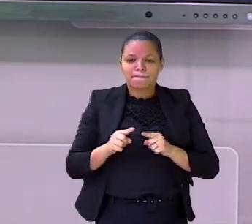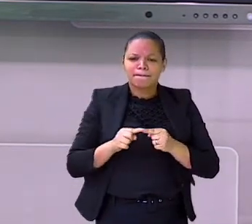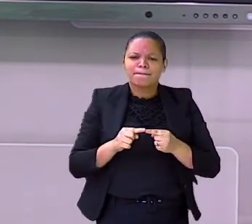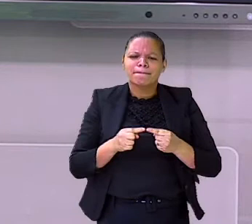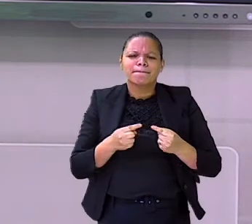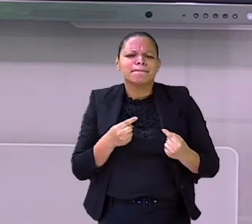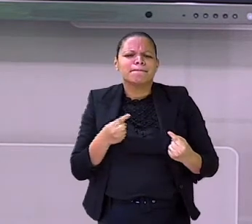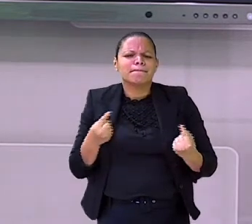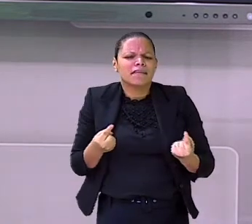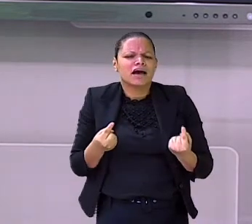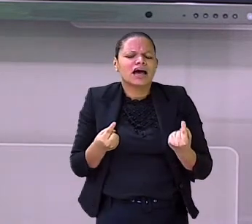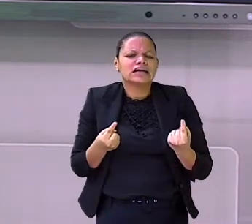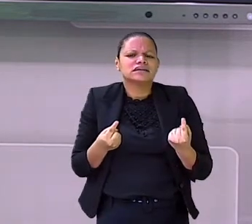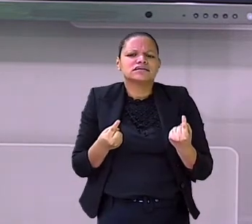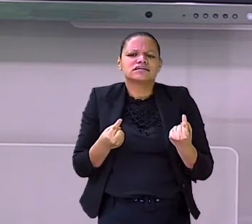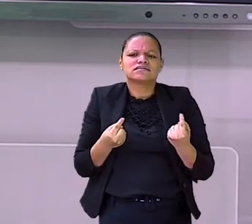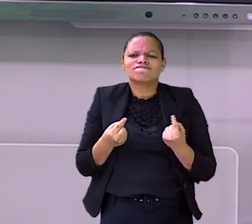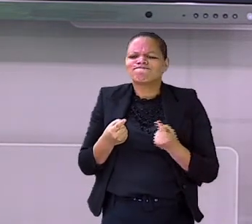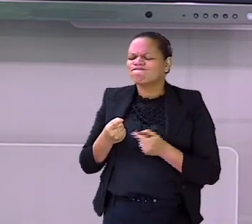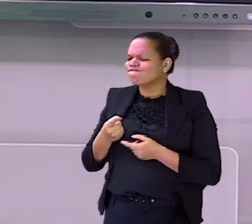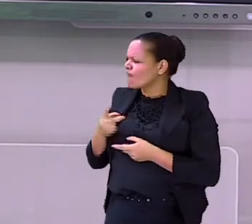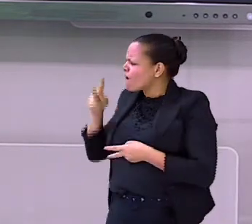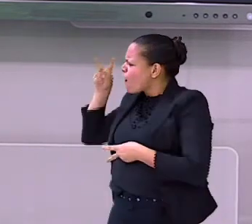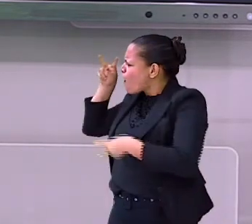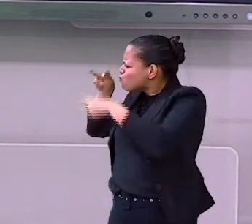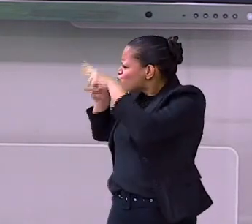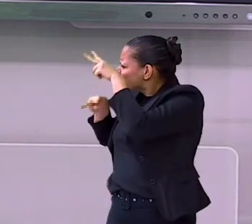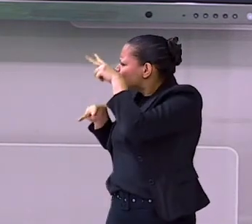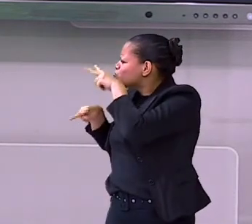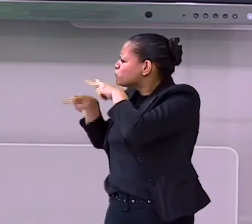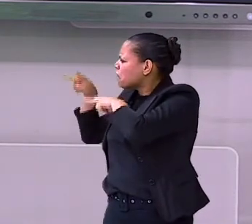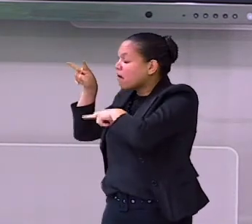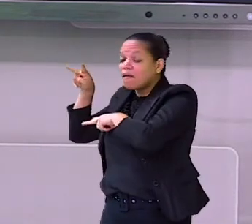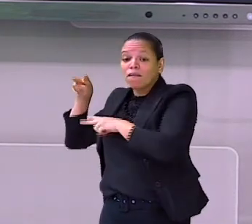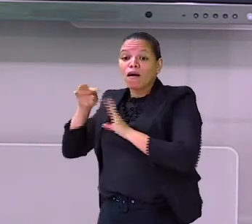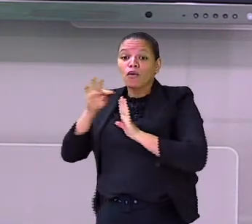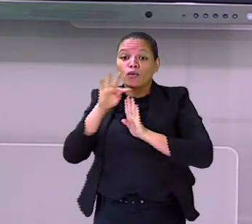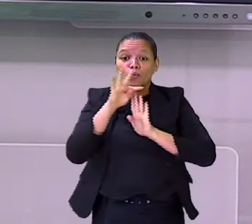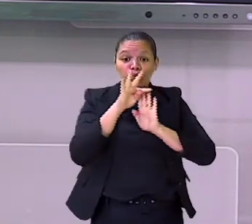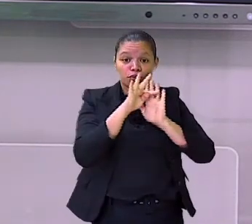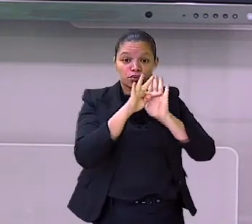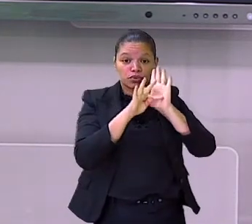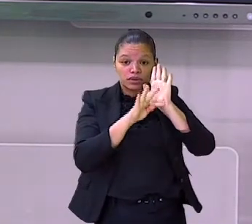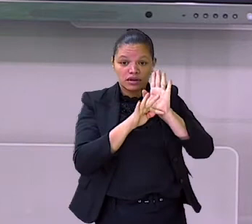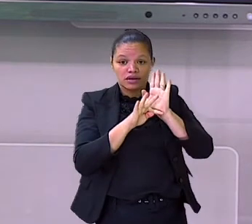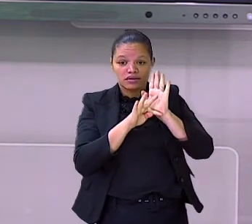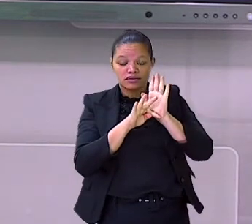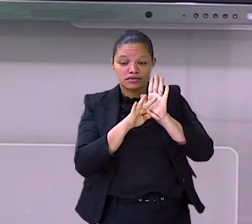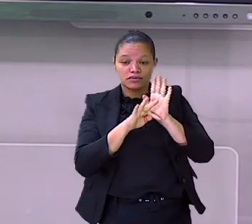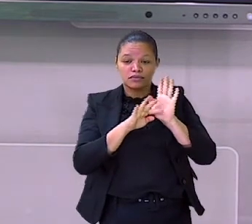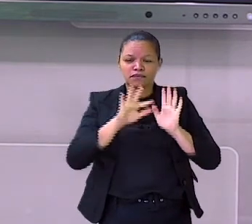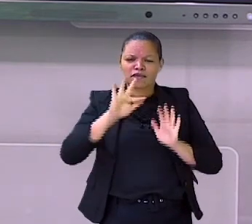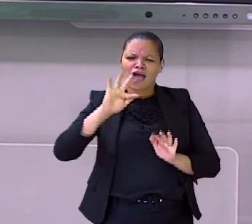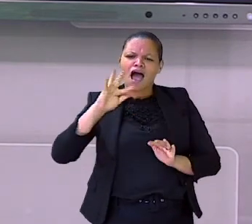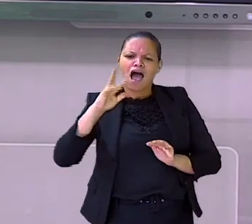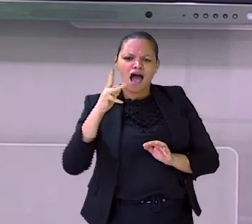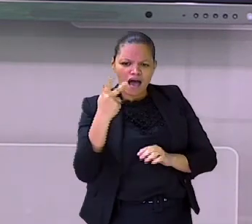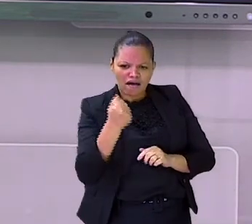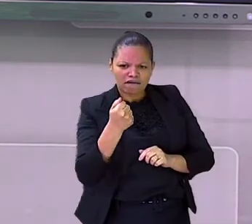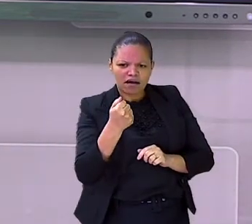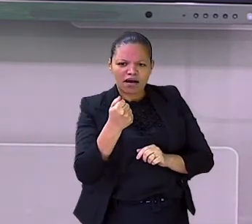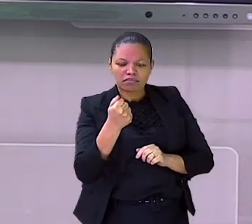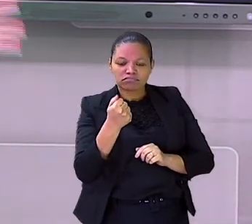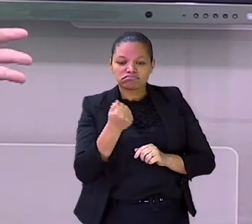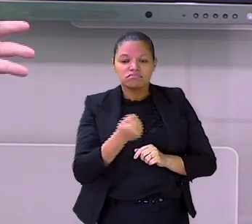dos parágrafos no texto, todo o texto tem lá princípio, meio, que é o desenvolvimento, e o fim, que